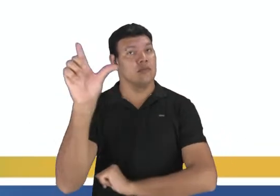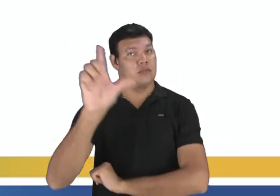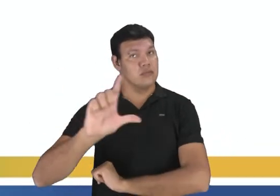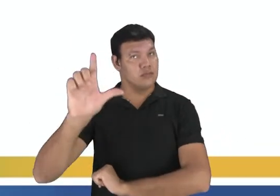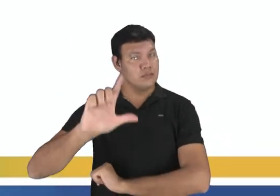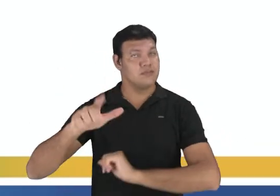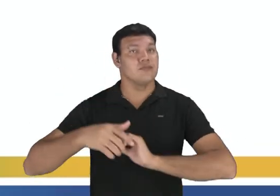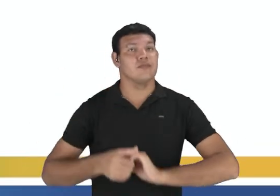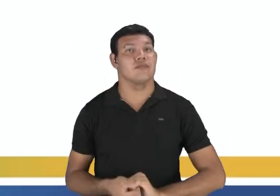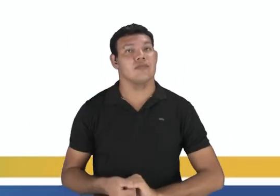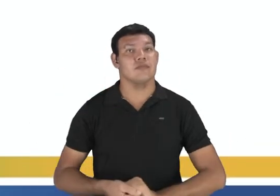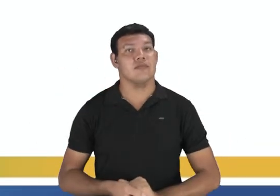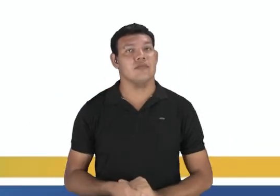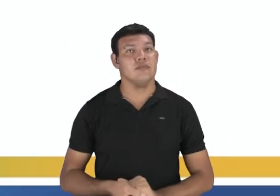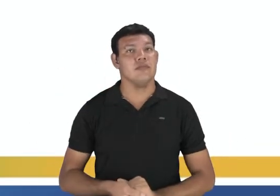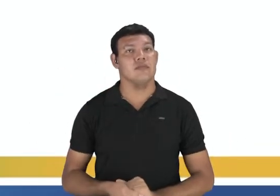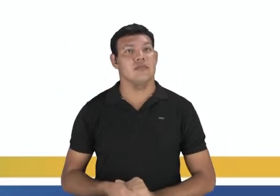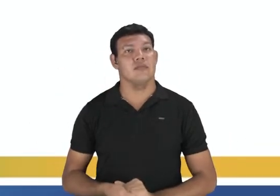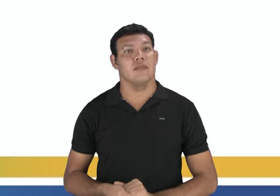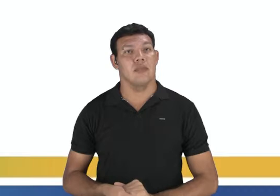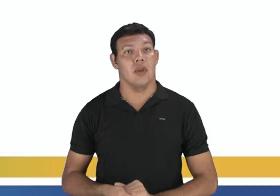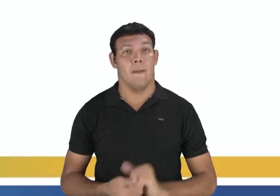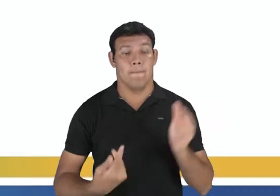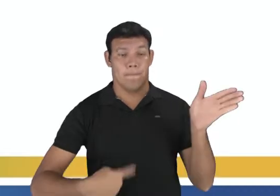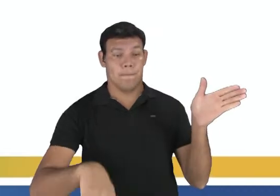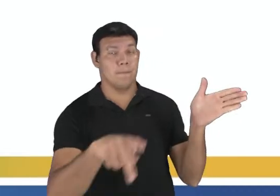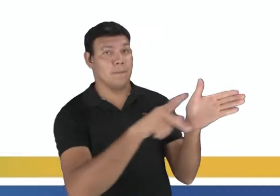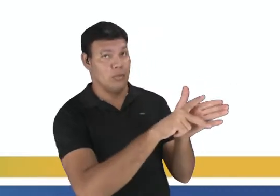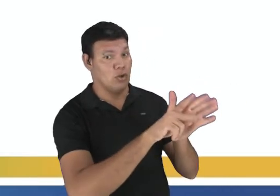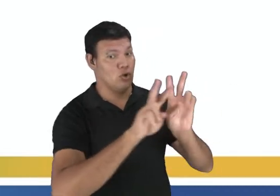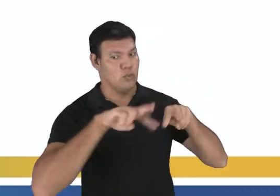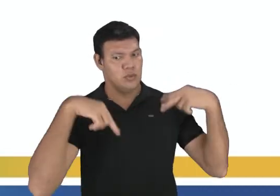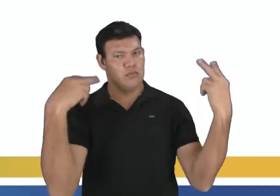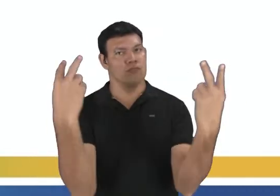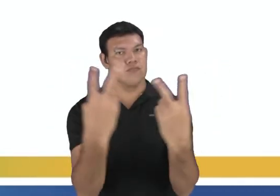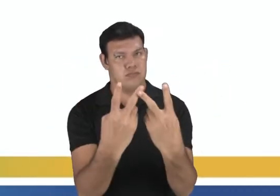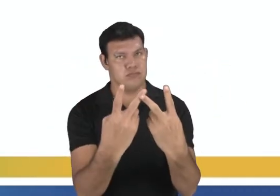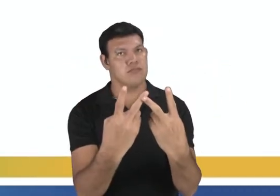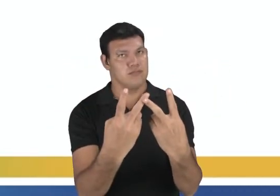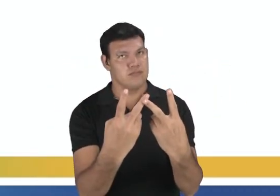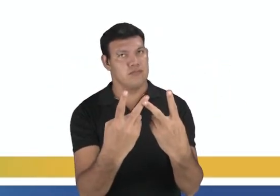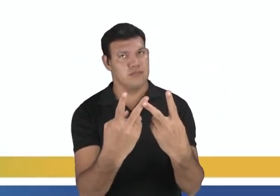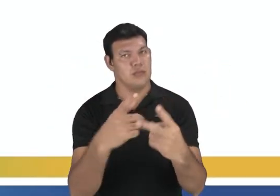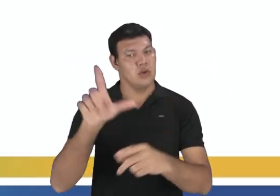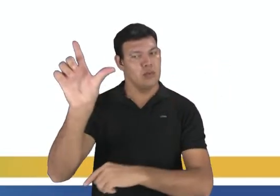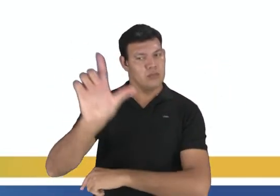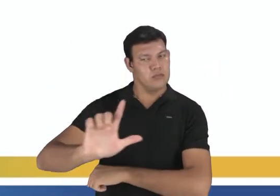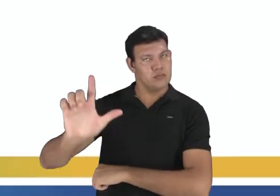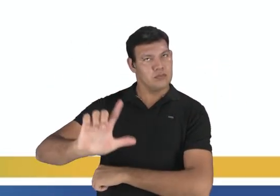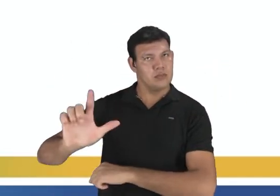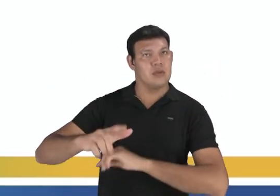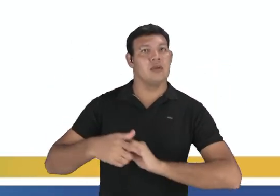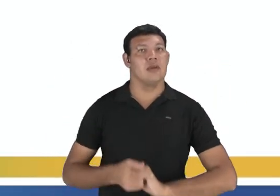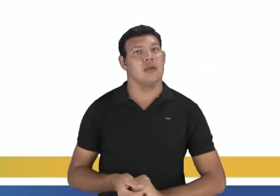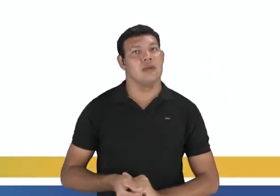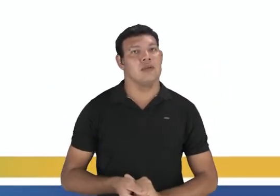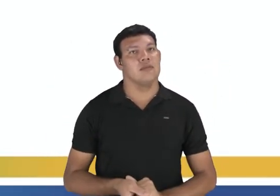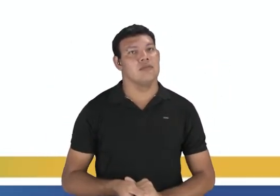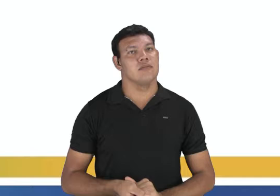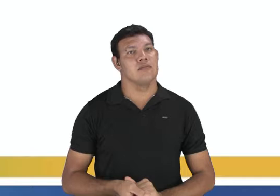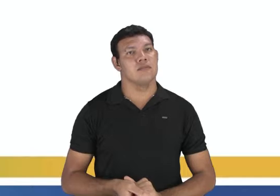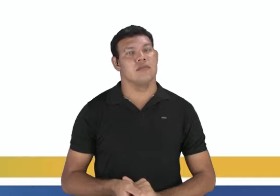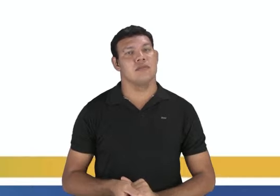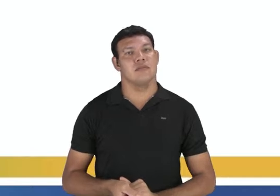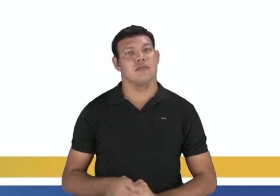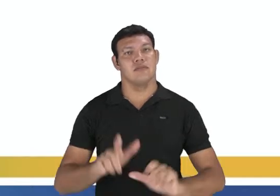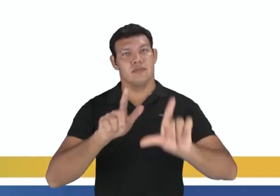litro. A unidade padrão para capacidade é o litro, e aí vocês estão percebendo que o símbolo para ele